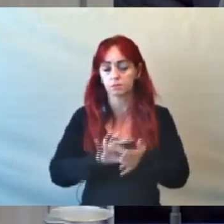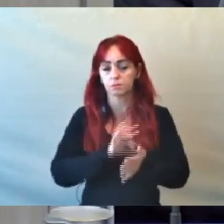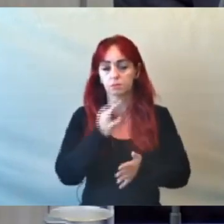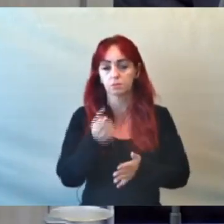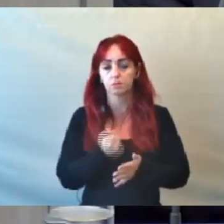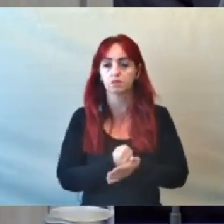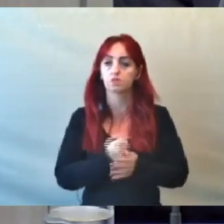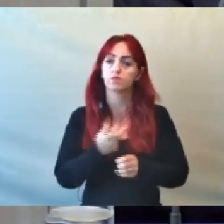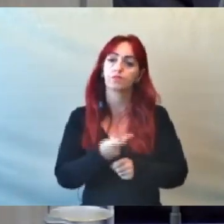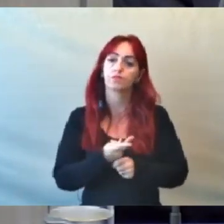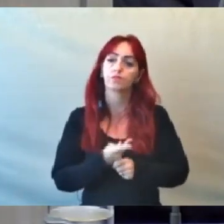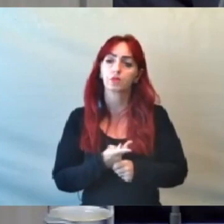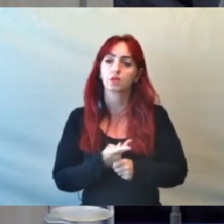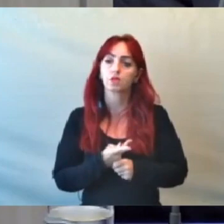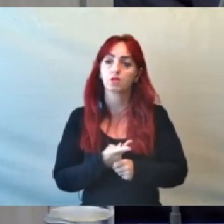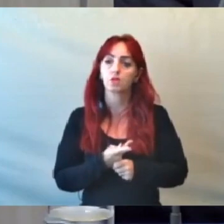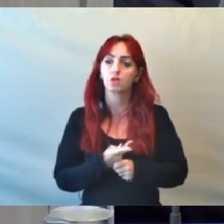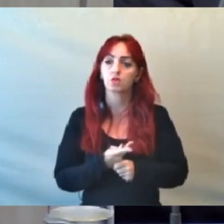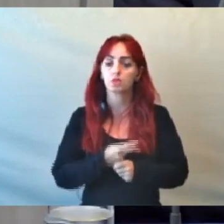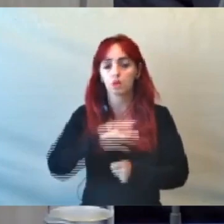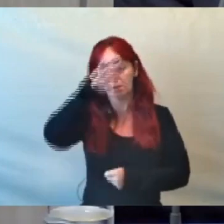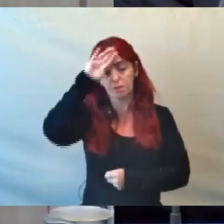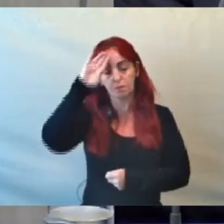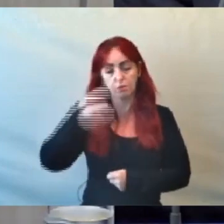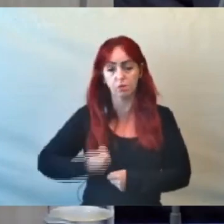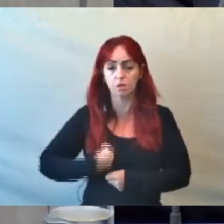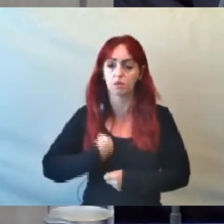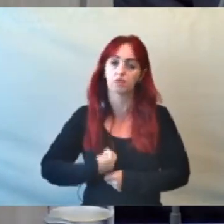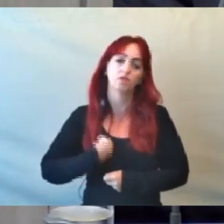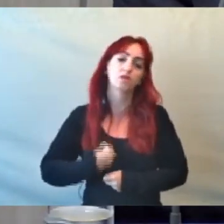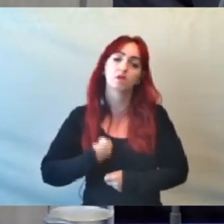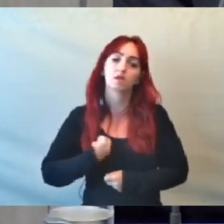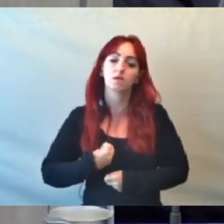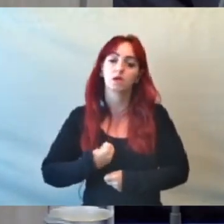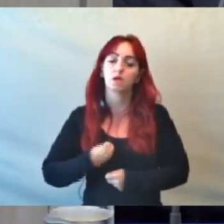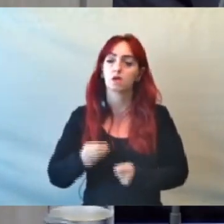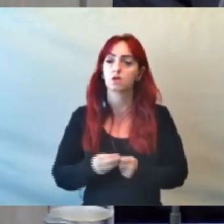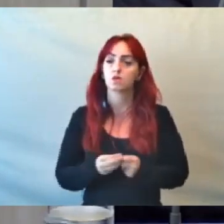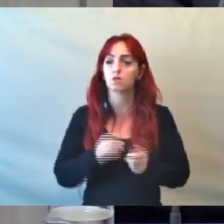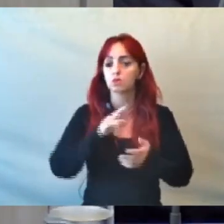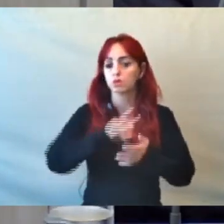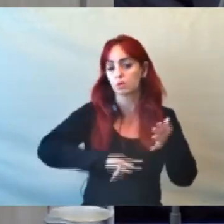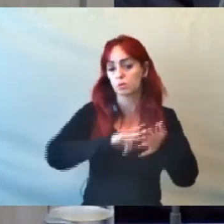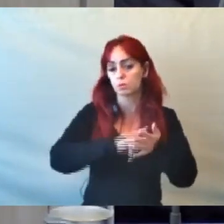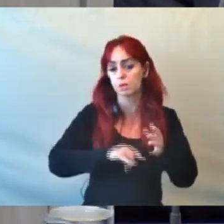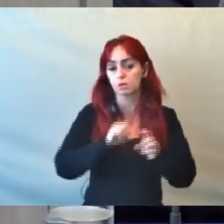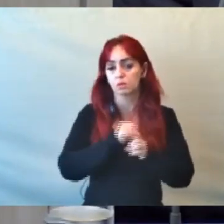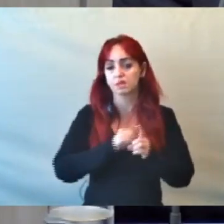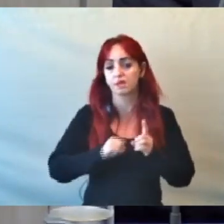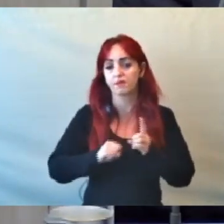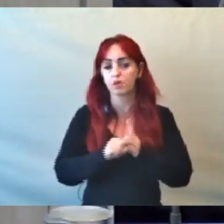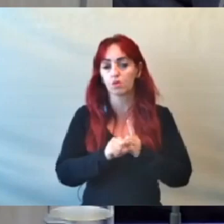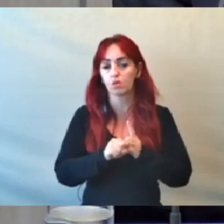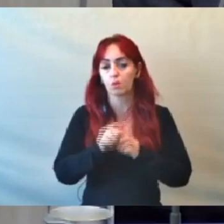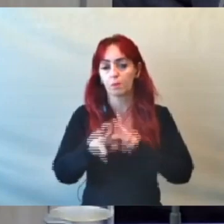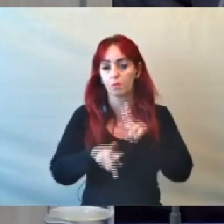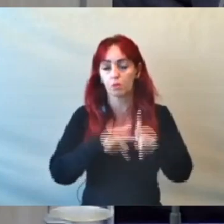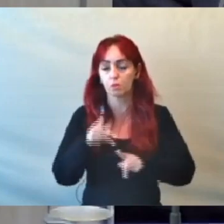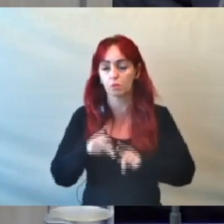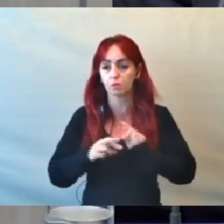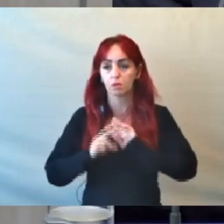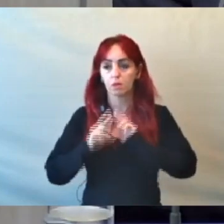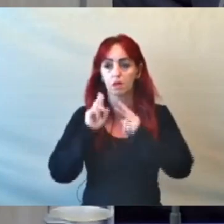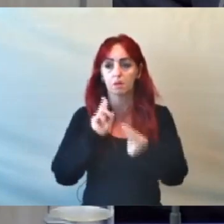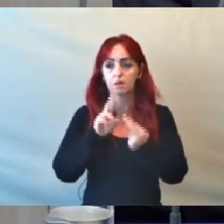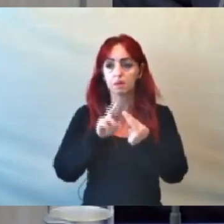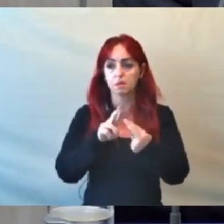do inquérito civil público após representação feita pela empresa DT Engenharia de Empreendimentos Limitada,